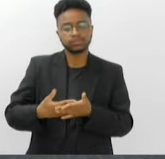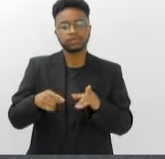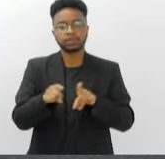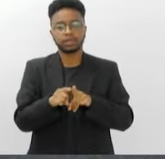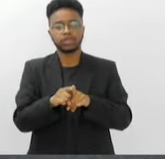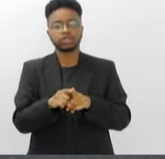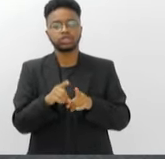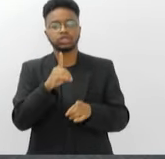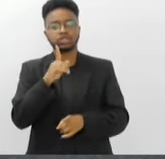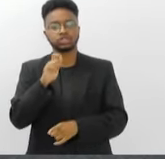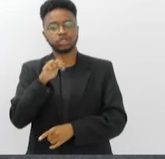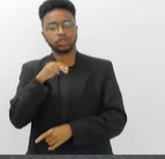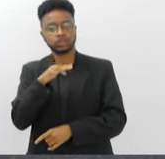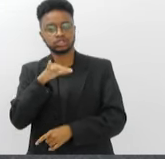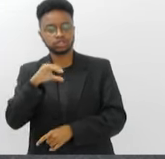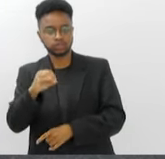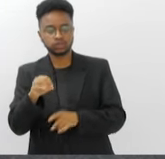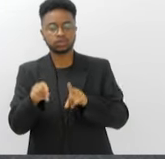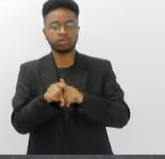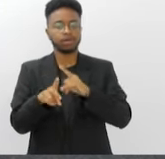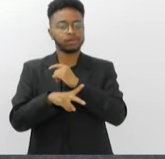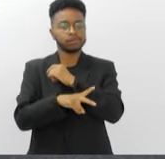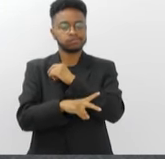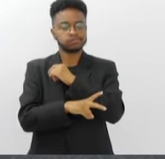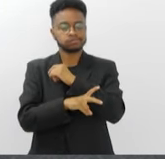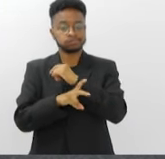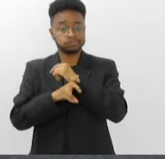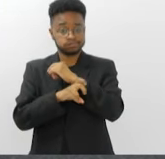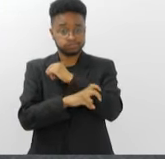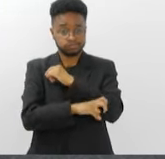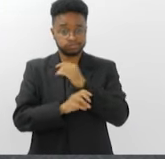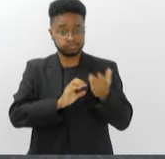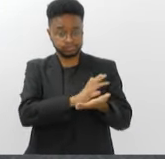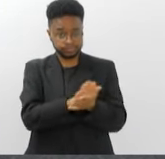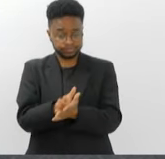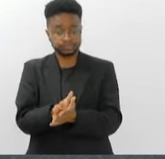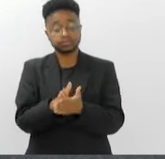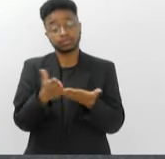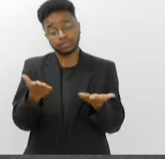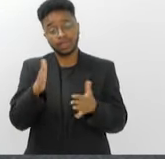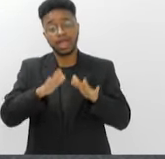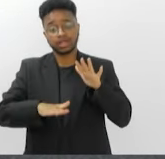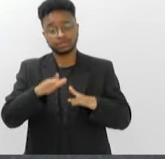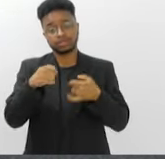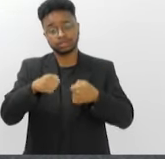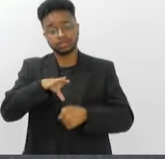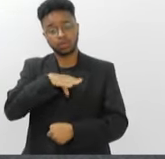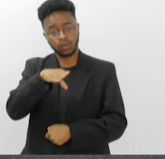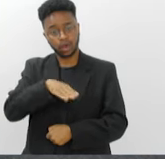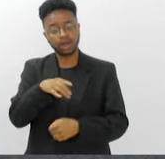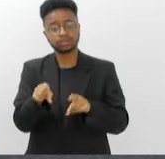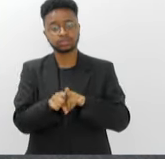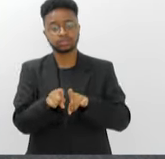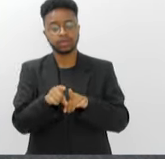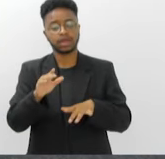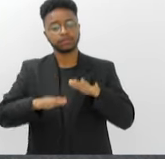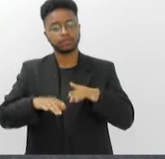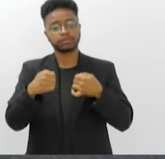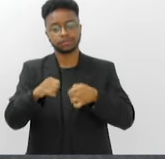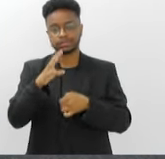que se vivencia a população negra, esses, muitas vezes, é um ato de coragem, um ato